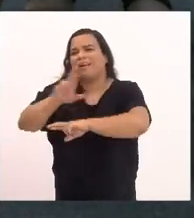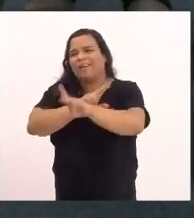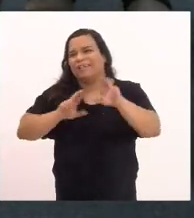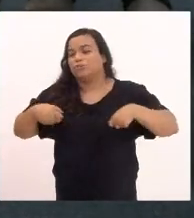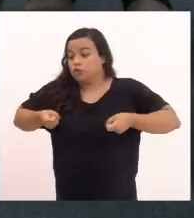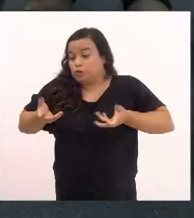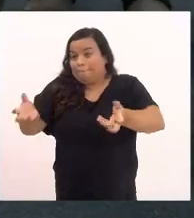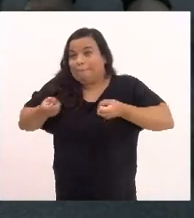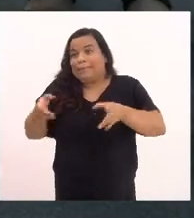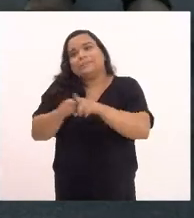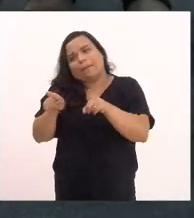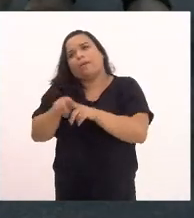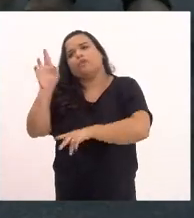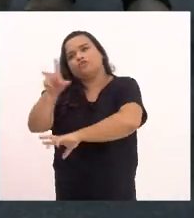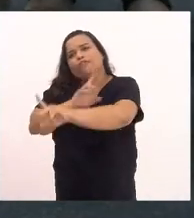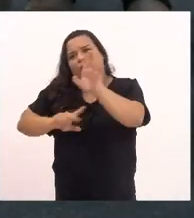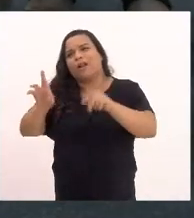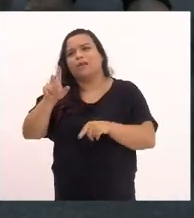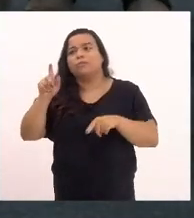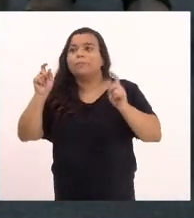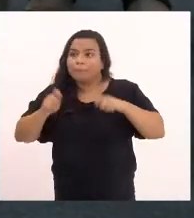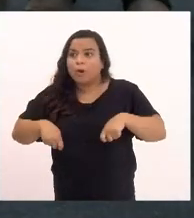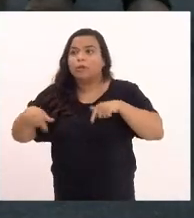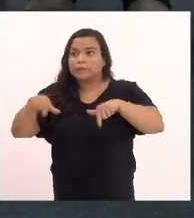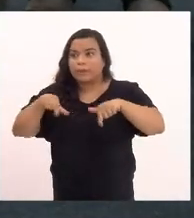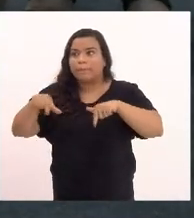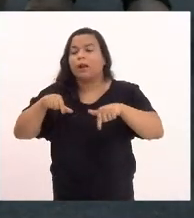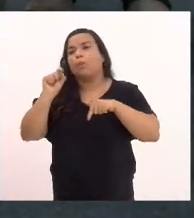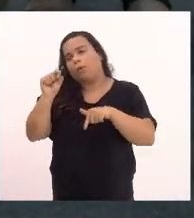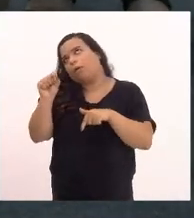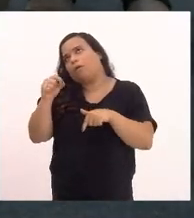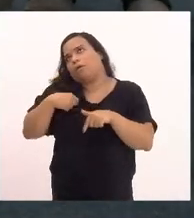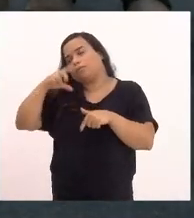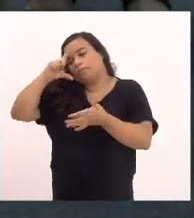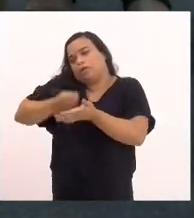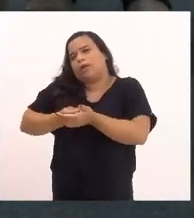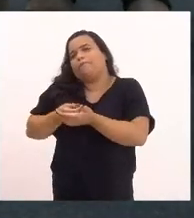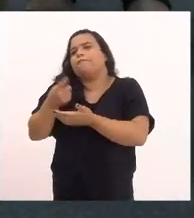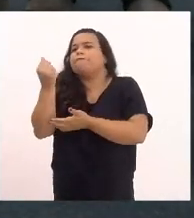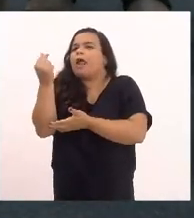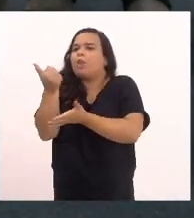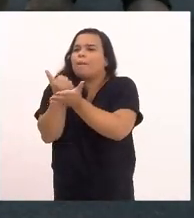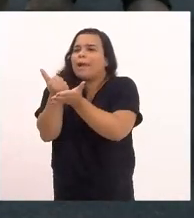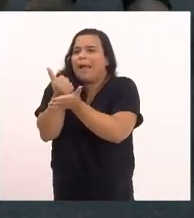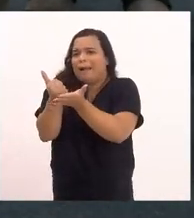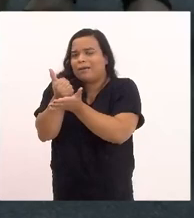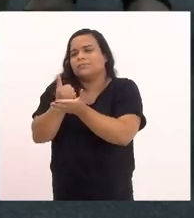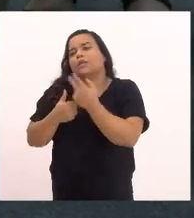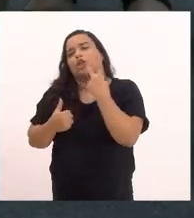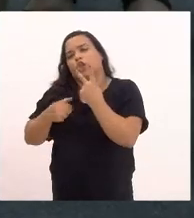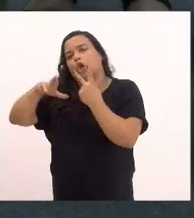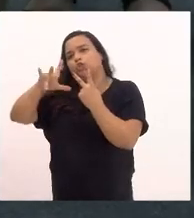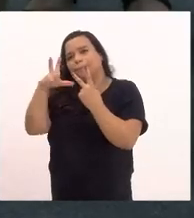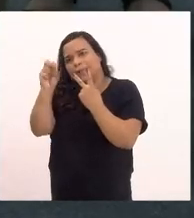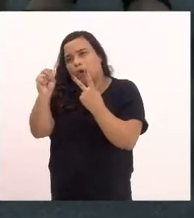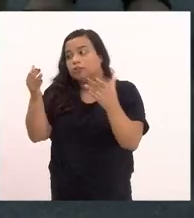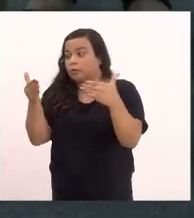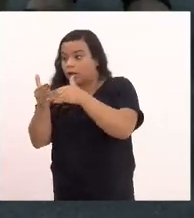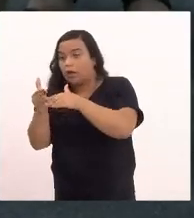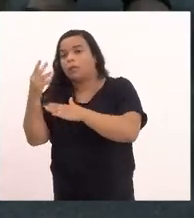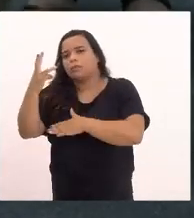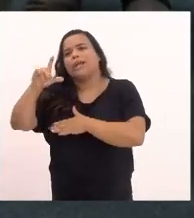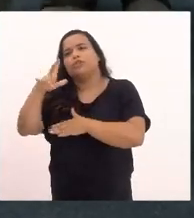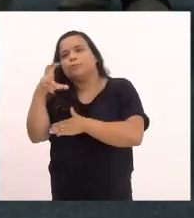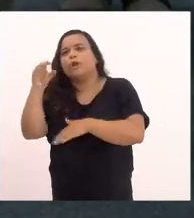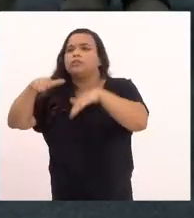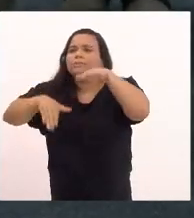porte. Então, talvez trabalhar com um valor base de 2 milhões, podendo chegar a 3 milhões, dependendo de um critério objetivo que seja